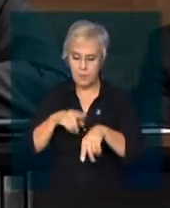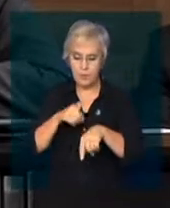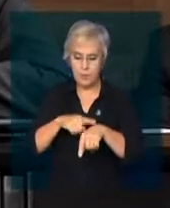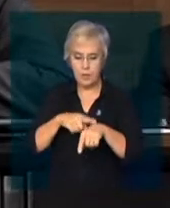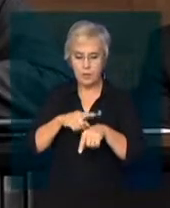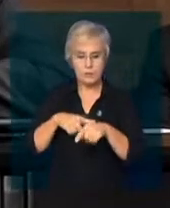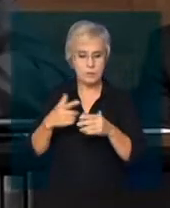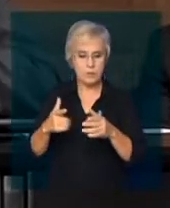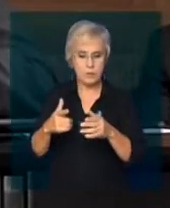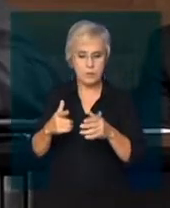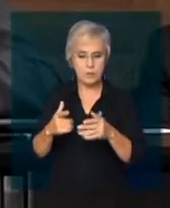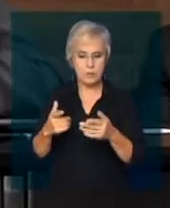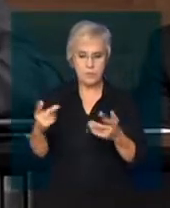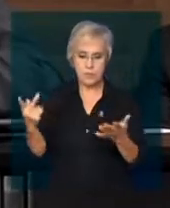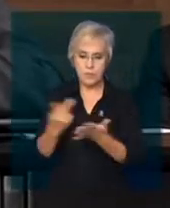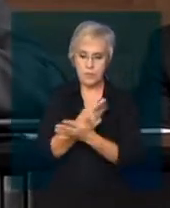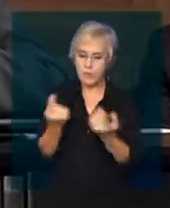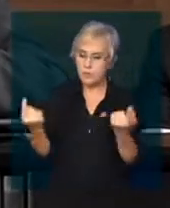ano antes das eleições.